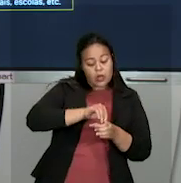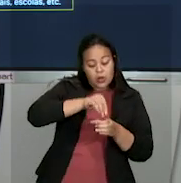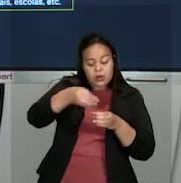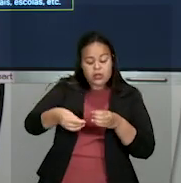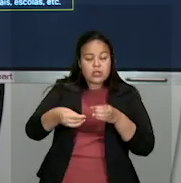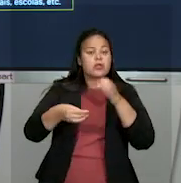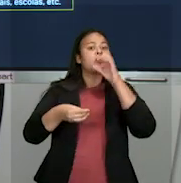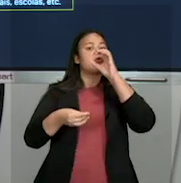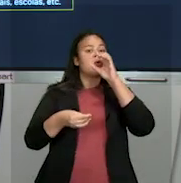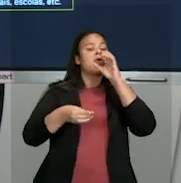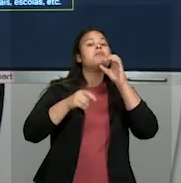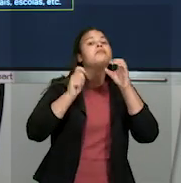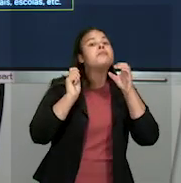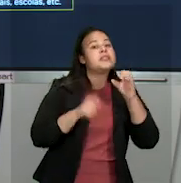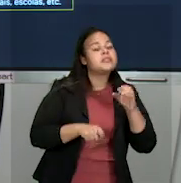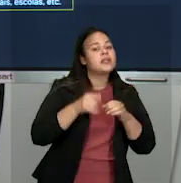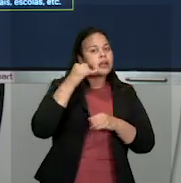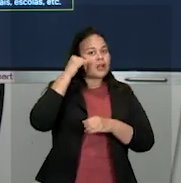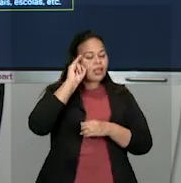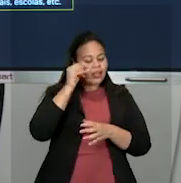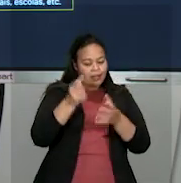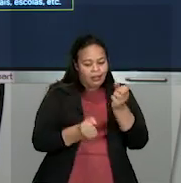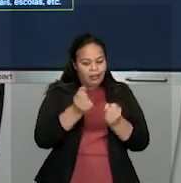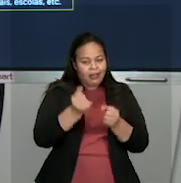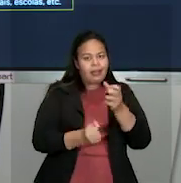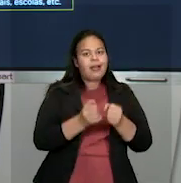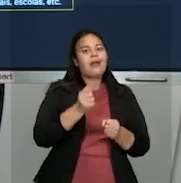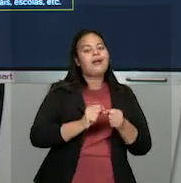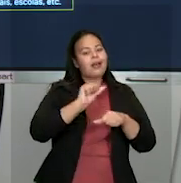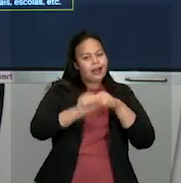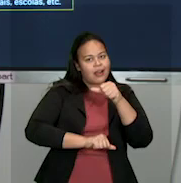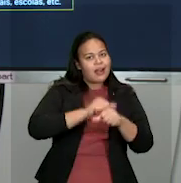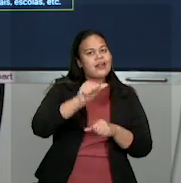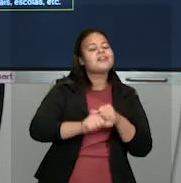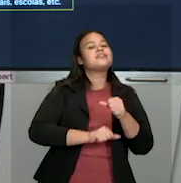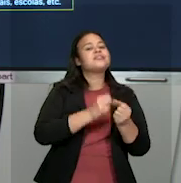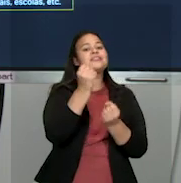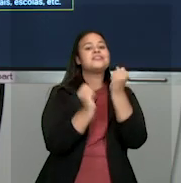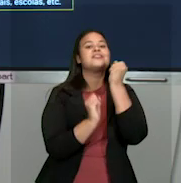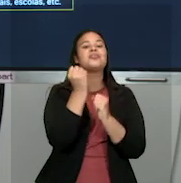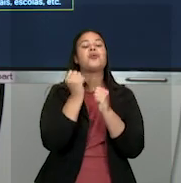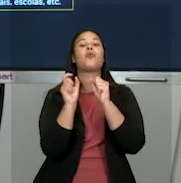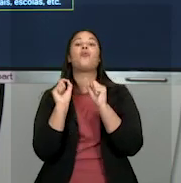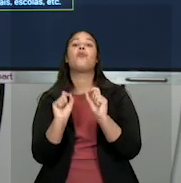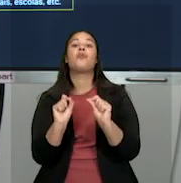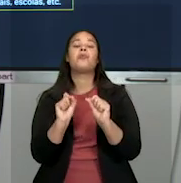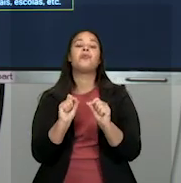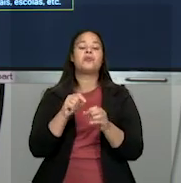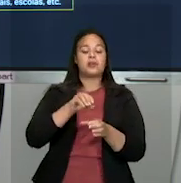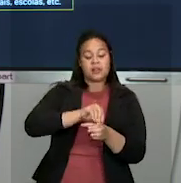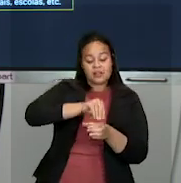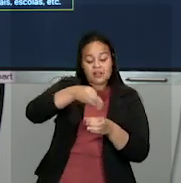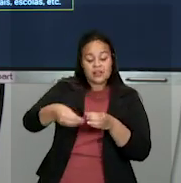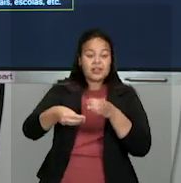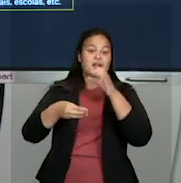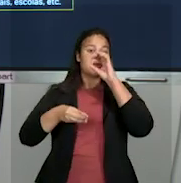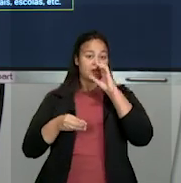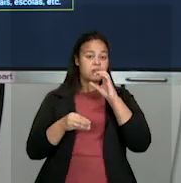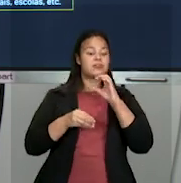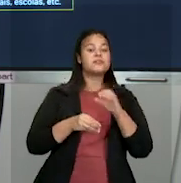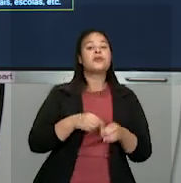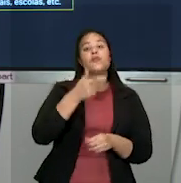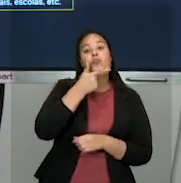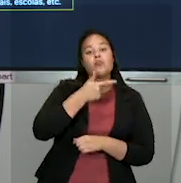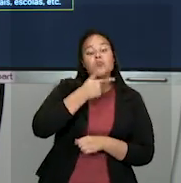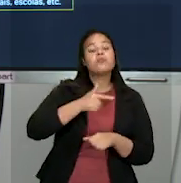primeiro precisou criar o gado para tirar o leite, para transformar lá na indústria em iogurte. O queijo, a mesma